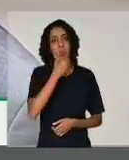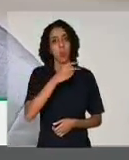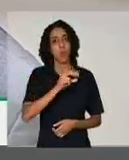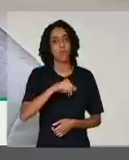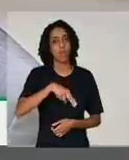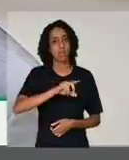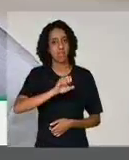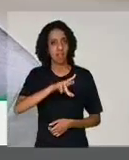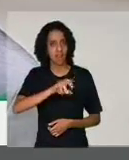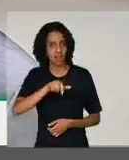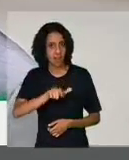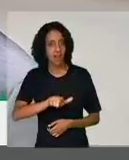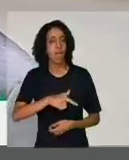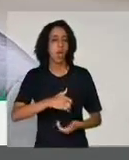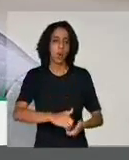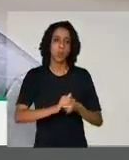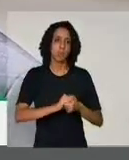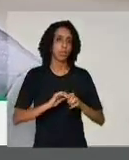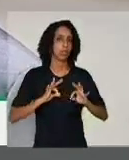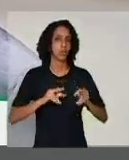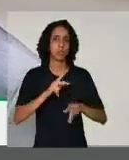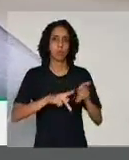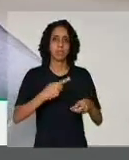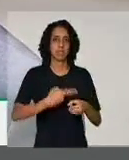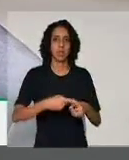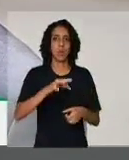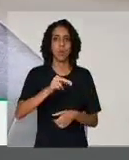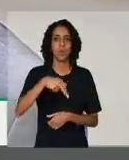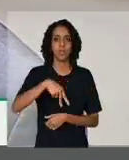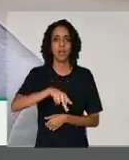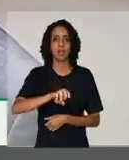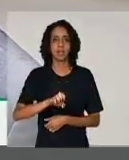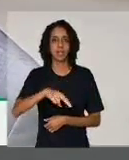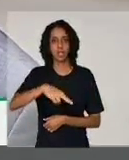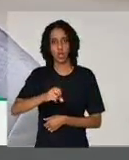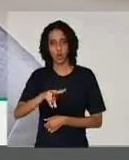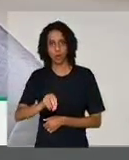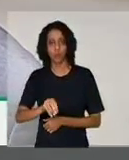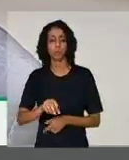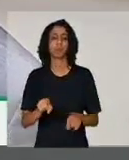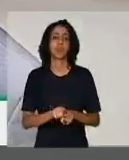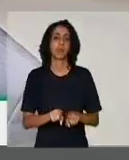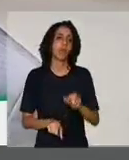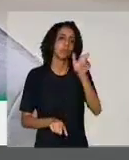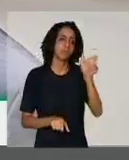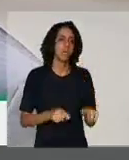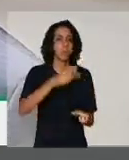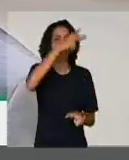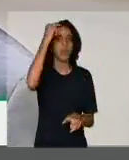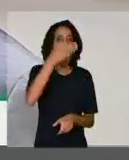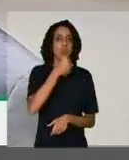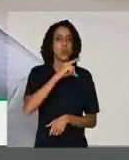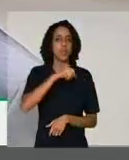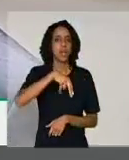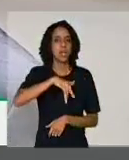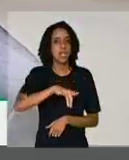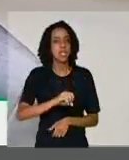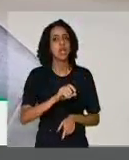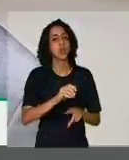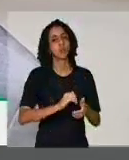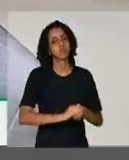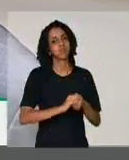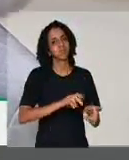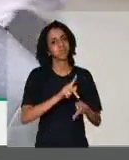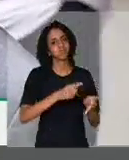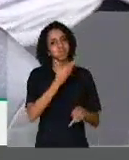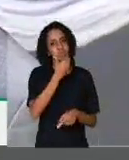Cardoso, cumprimentar toda a população. Em nome de Danilo Salles, cumprimentar a população de Várzea da Roça